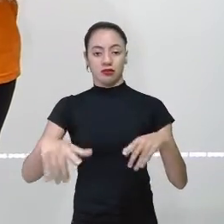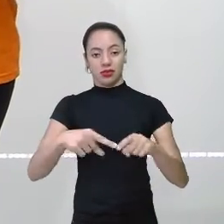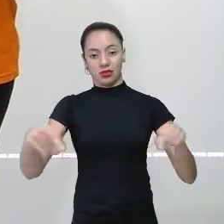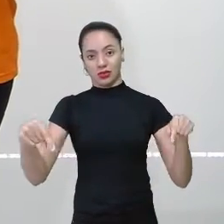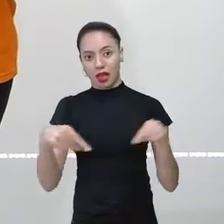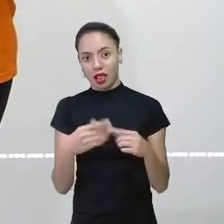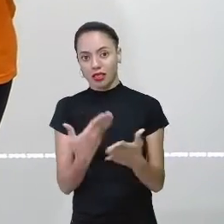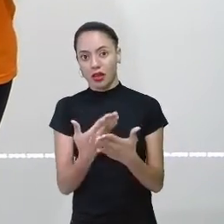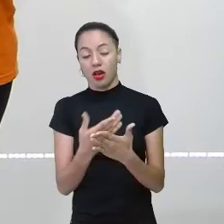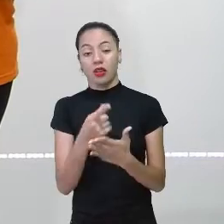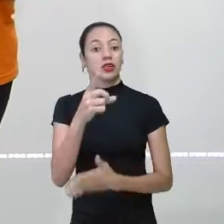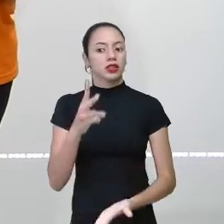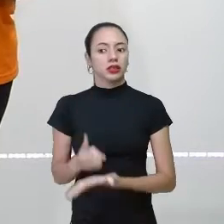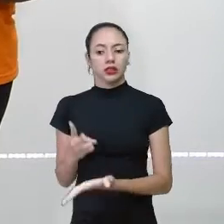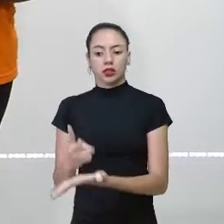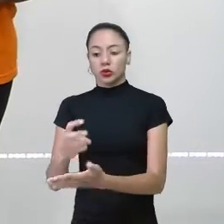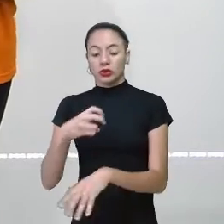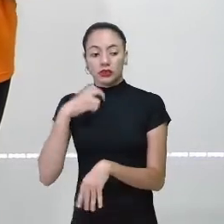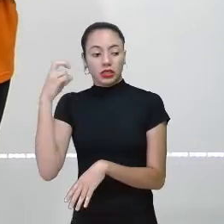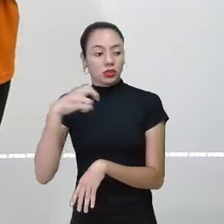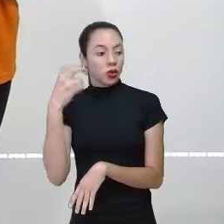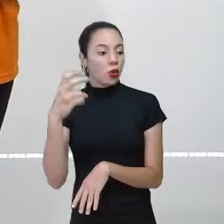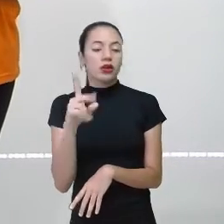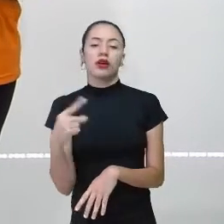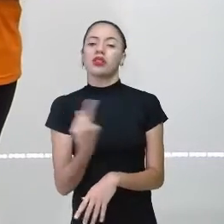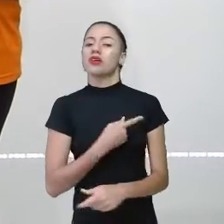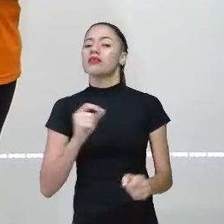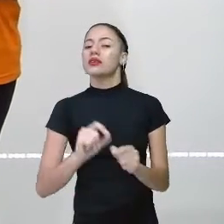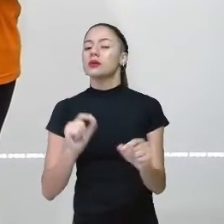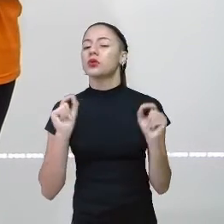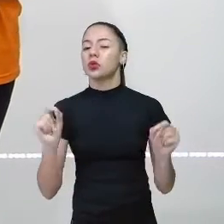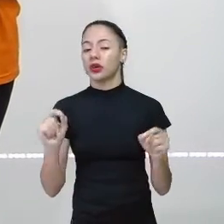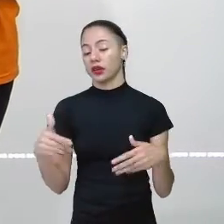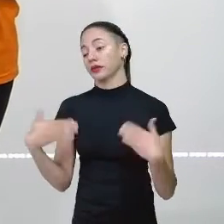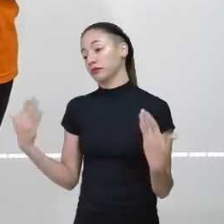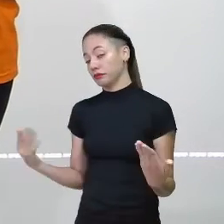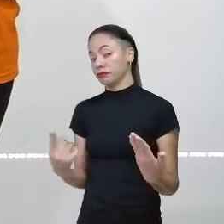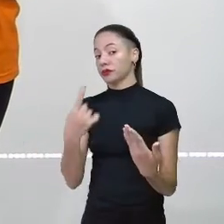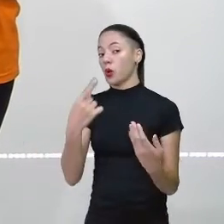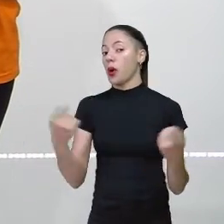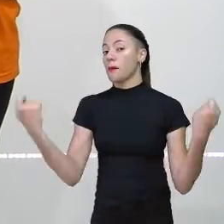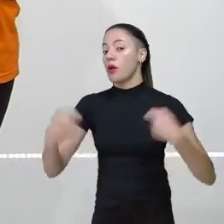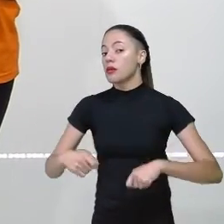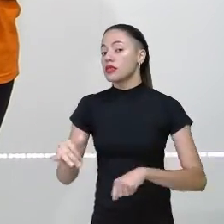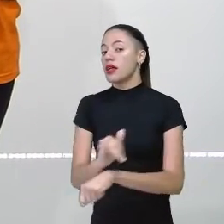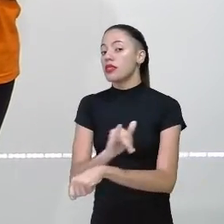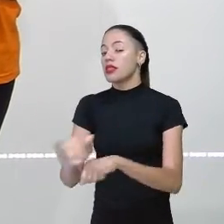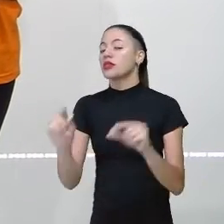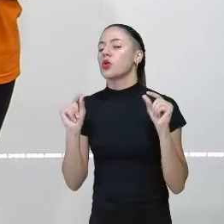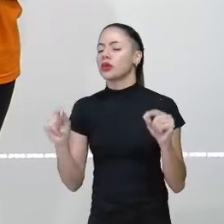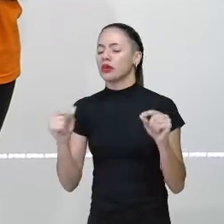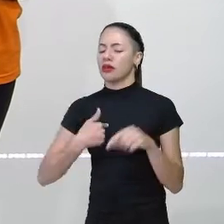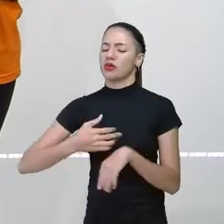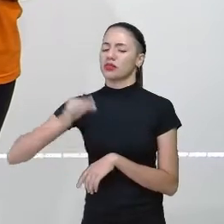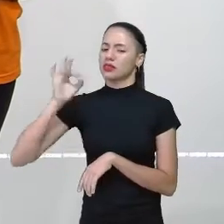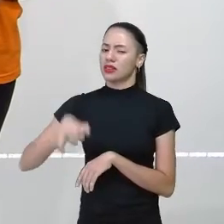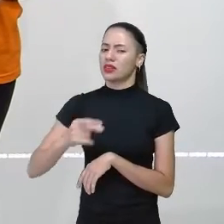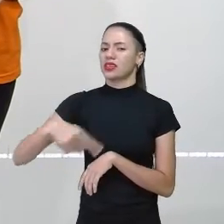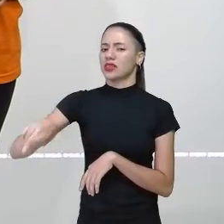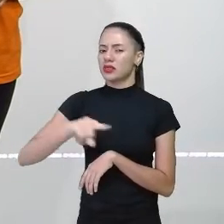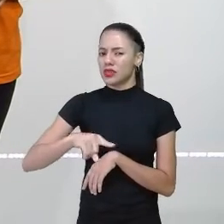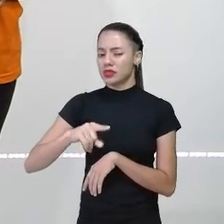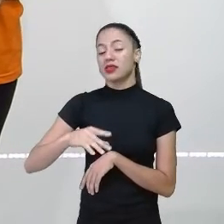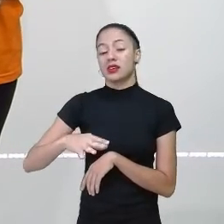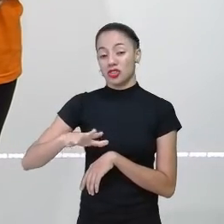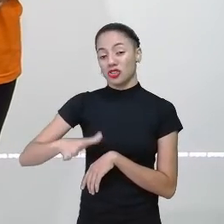com essa vergonha maior, como é que a gente pode fazer, Armando? Uma saída, né, uma possibilidade, assim, a única coisa que eu tenho certeza, vocês já ouviram isso em algum momento da